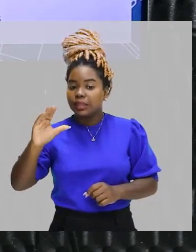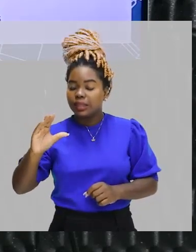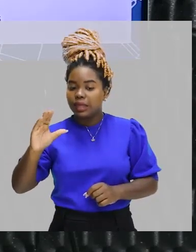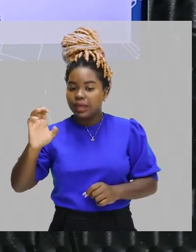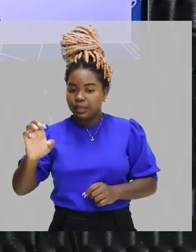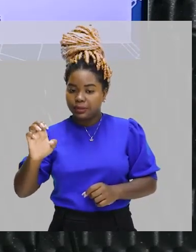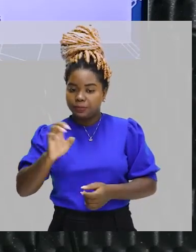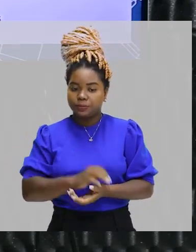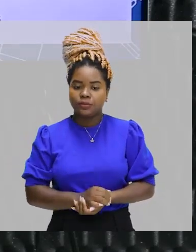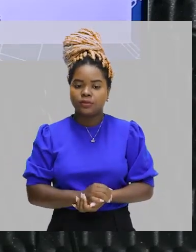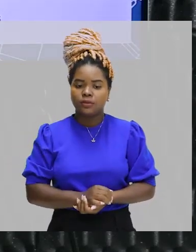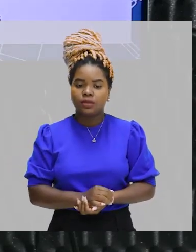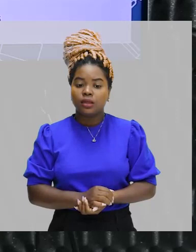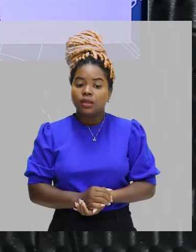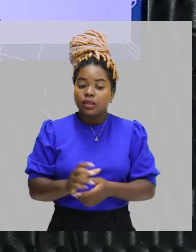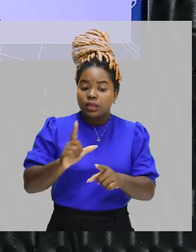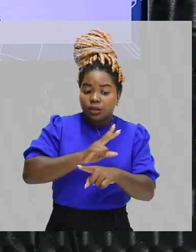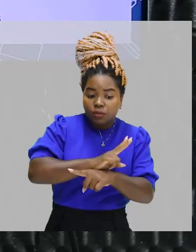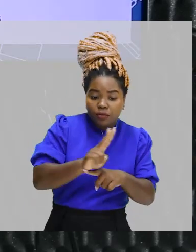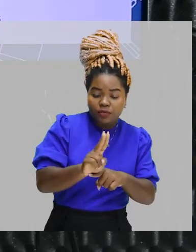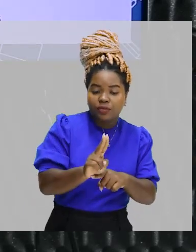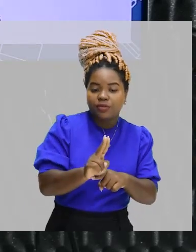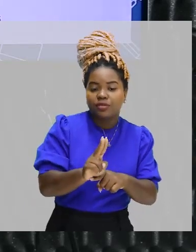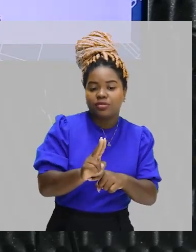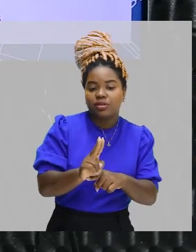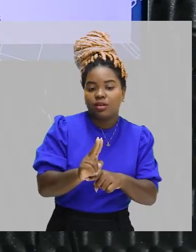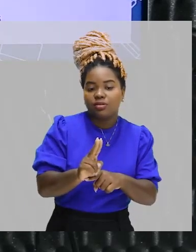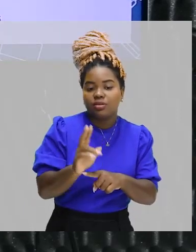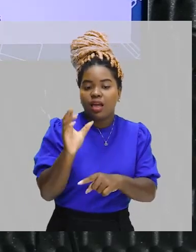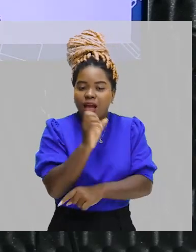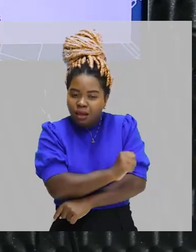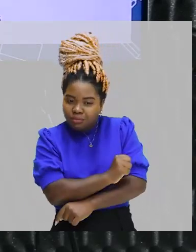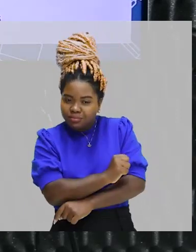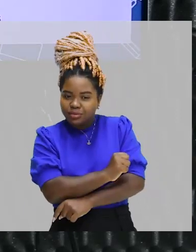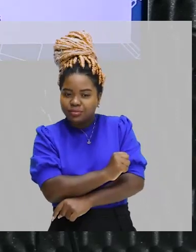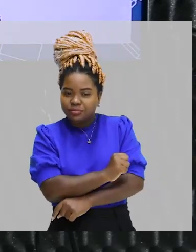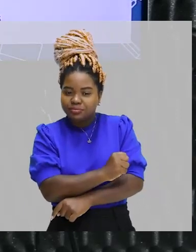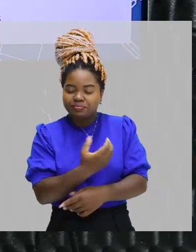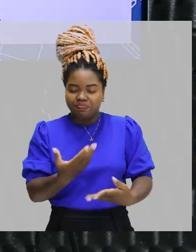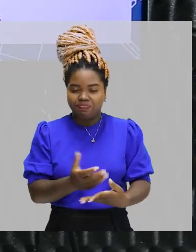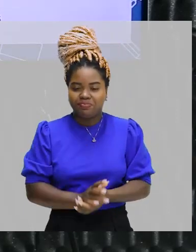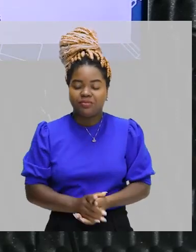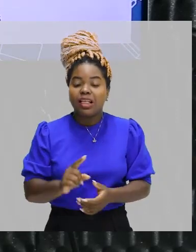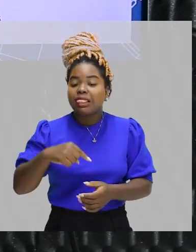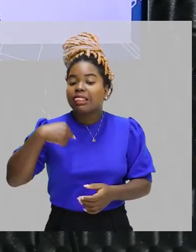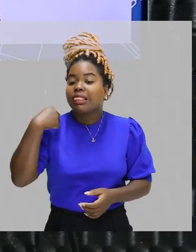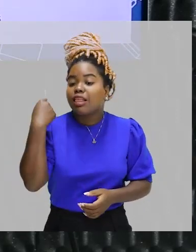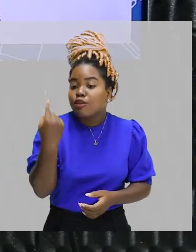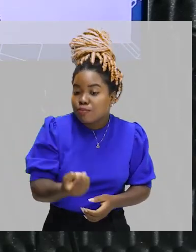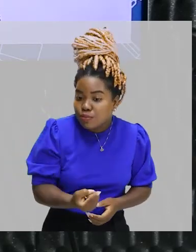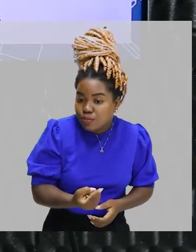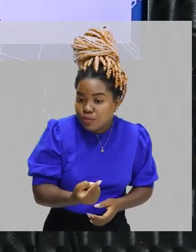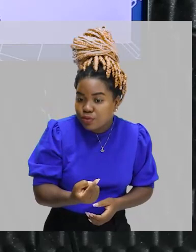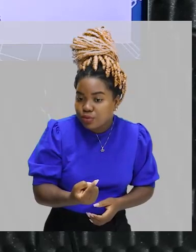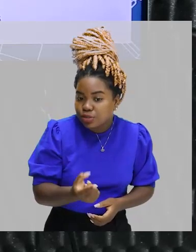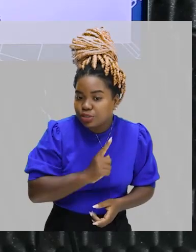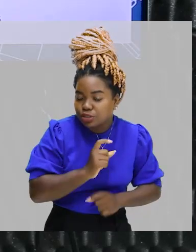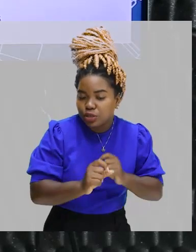E ali é que ele é acelerado, né? A primeira parte da aceleração acontece ali. Depois ele entra num anel